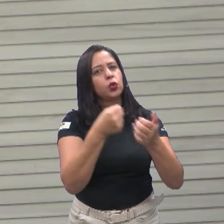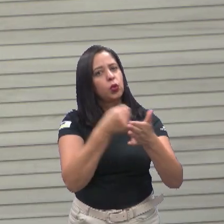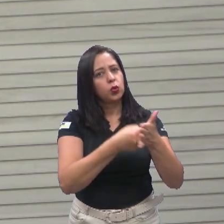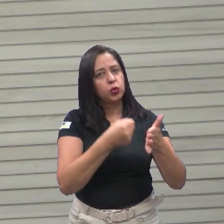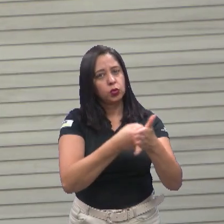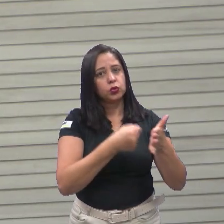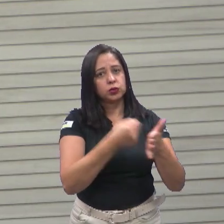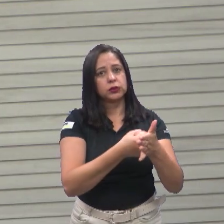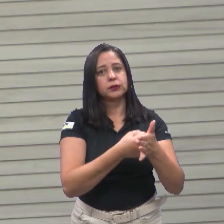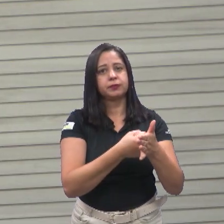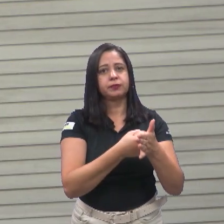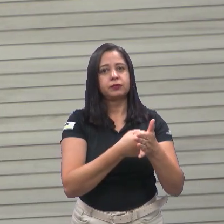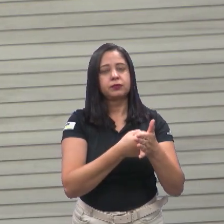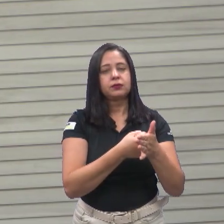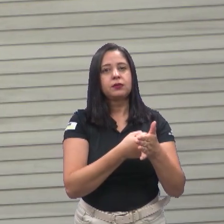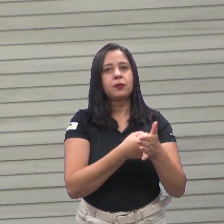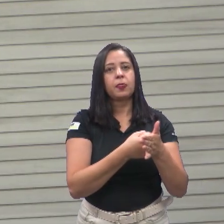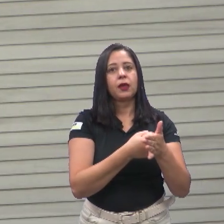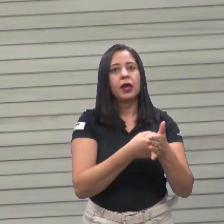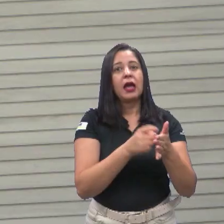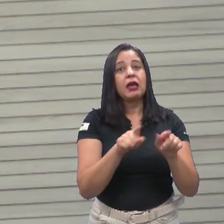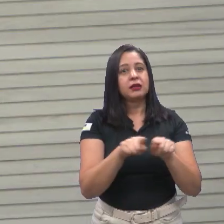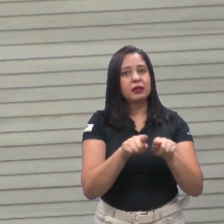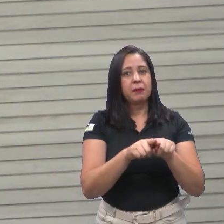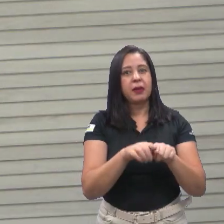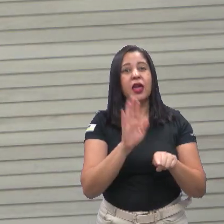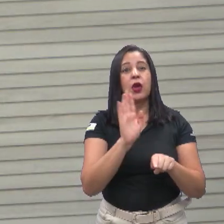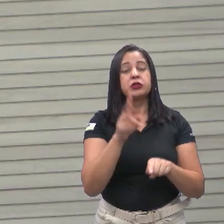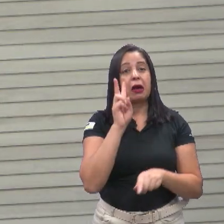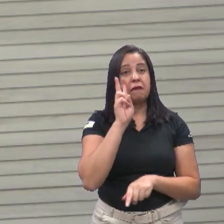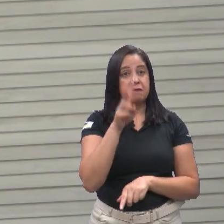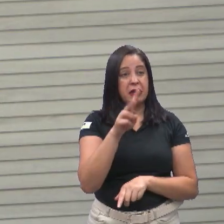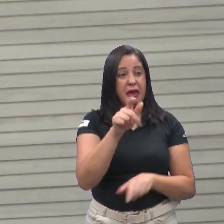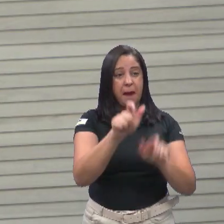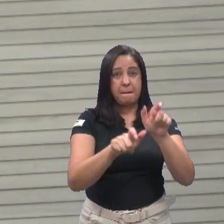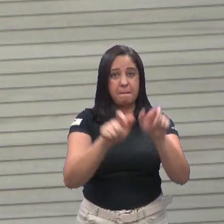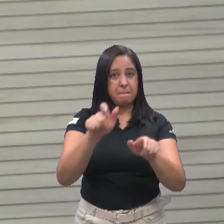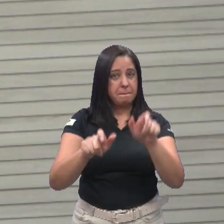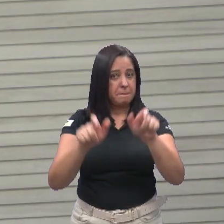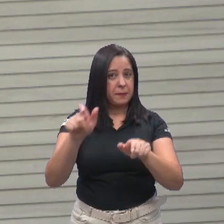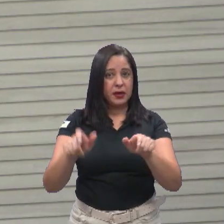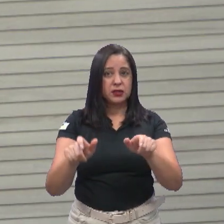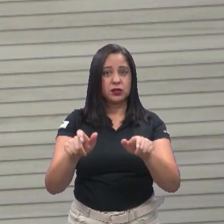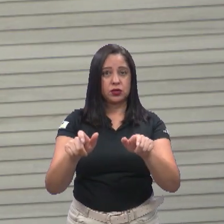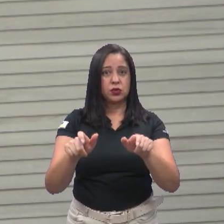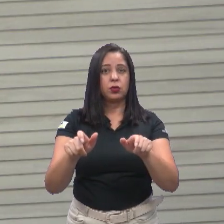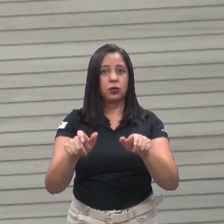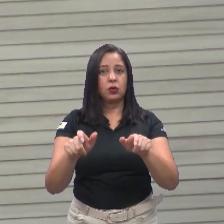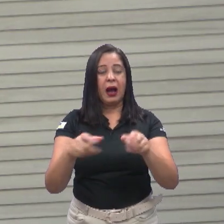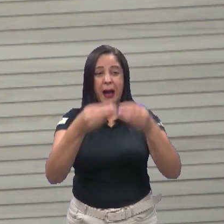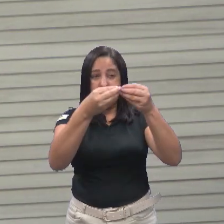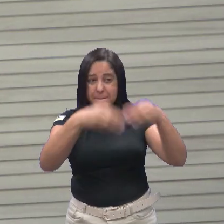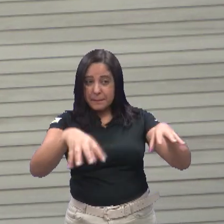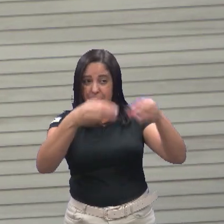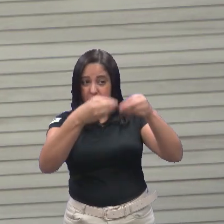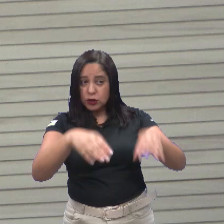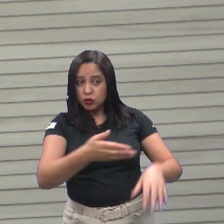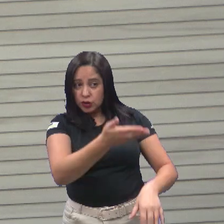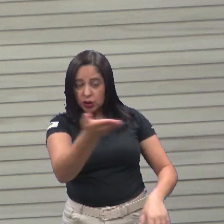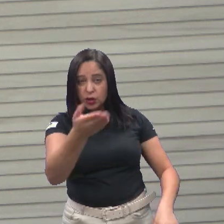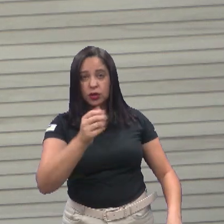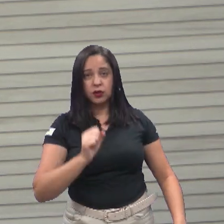posso ver também pessoas publicando com muita irresponsabilidade, fazendo politicagem com vocês, pessoas que estão próximas agora de